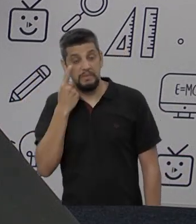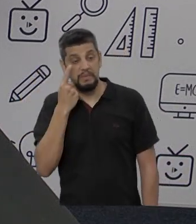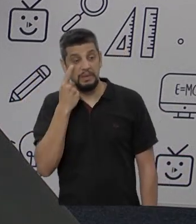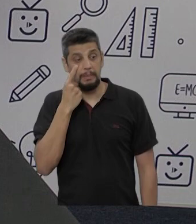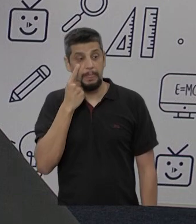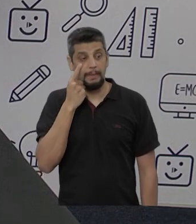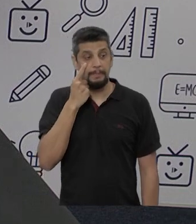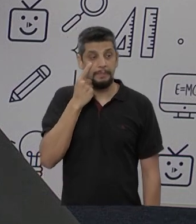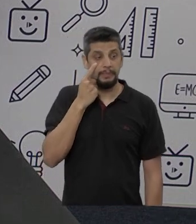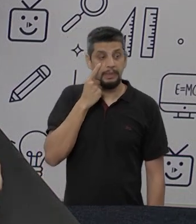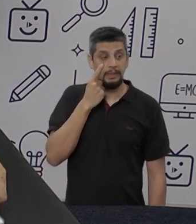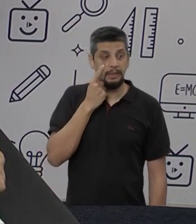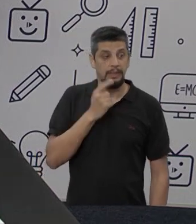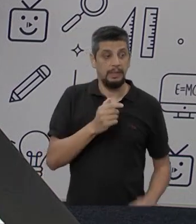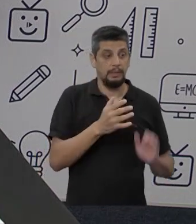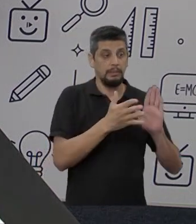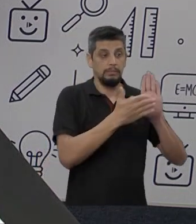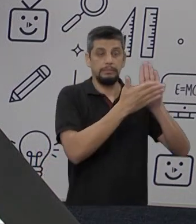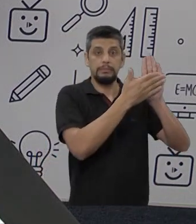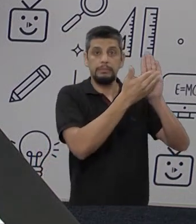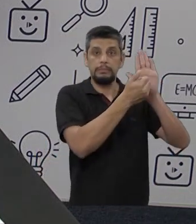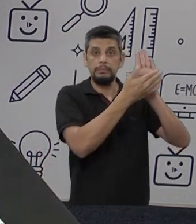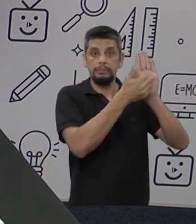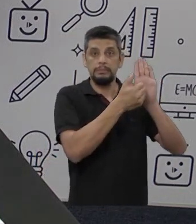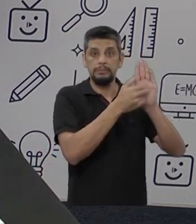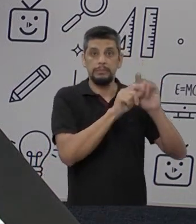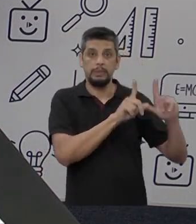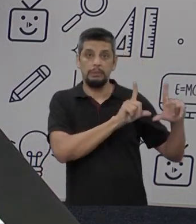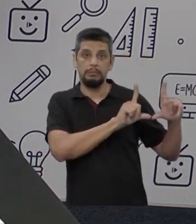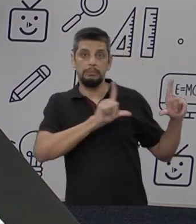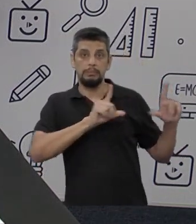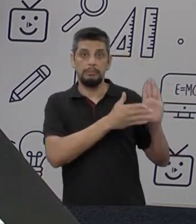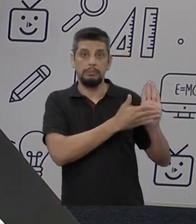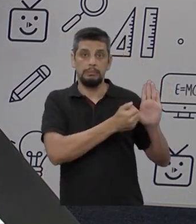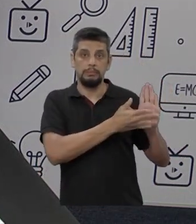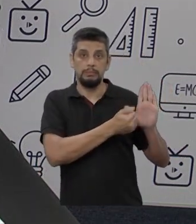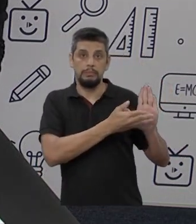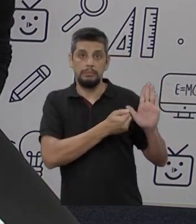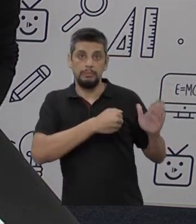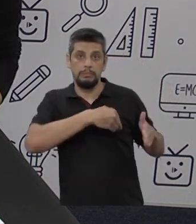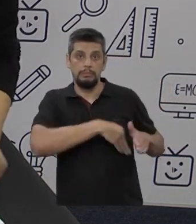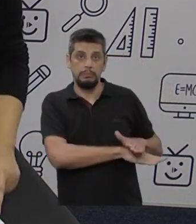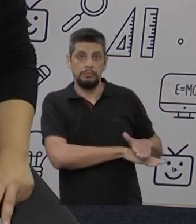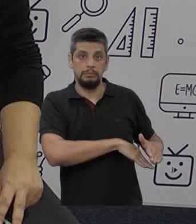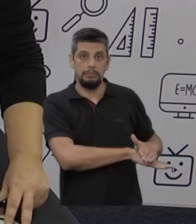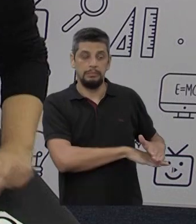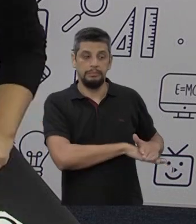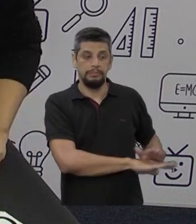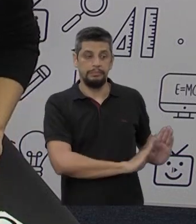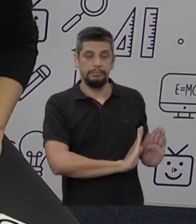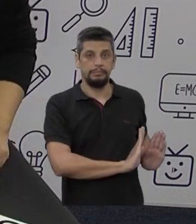Essa vai sair. E essas também, né, prof?